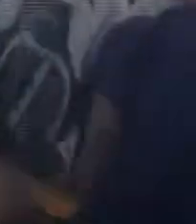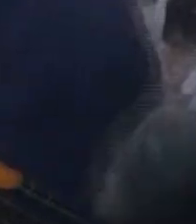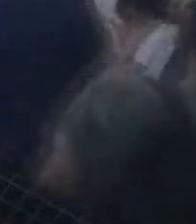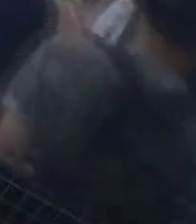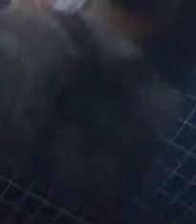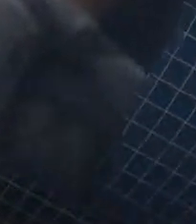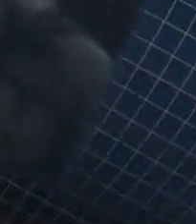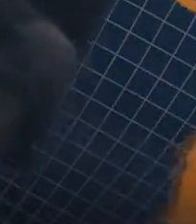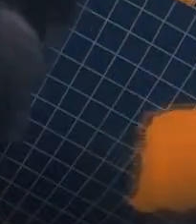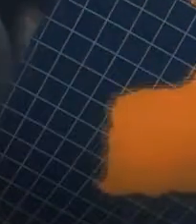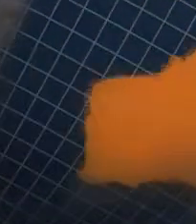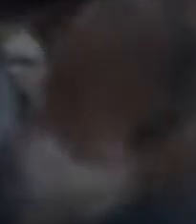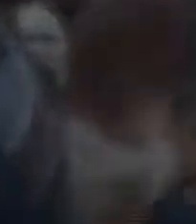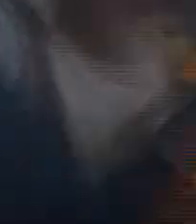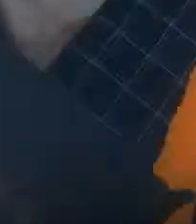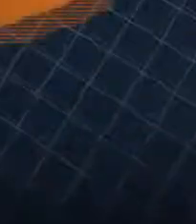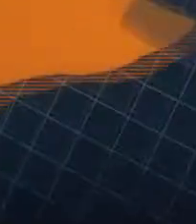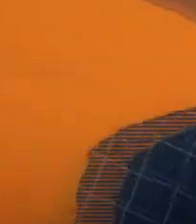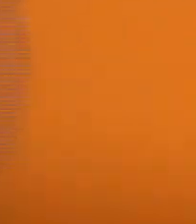o